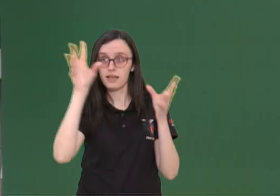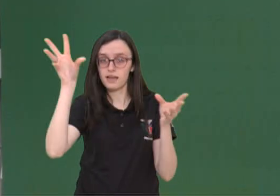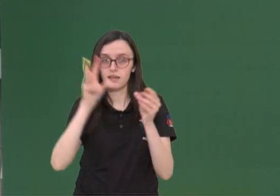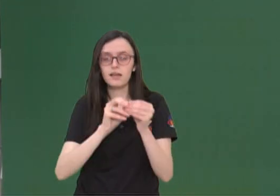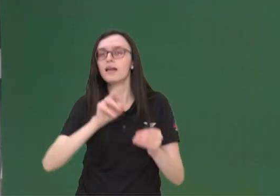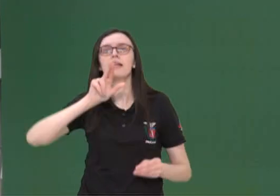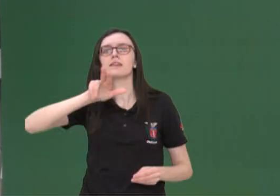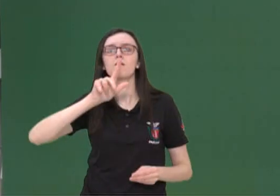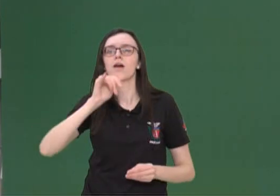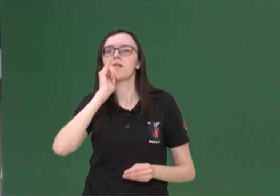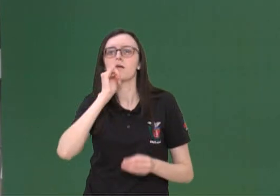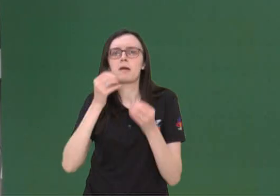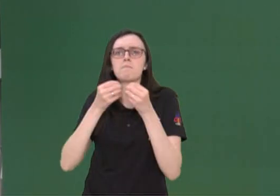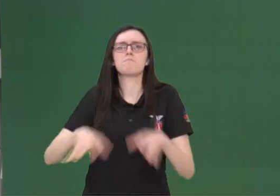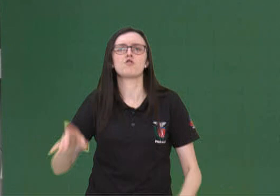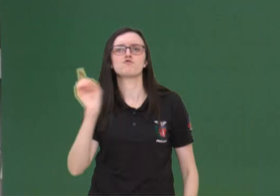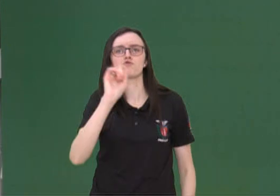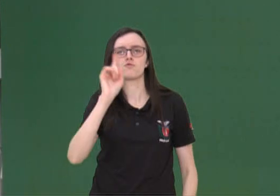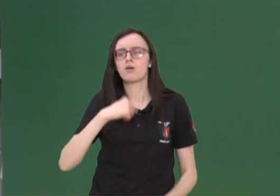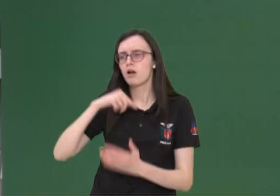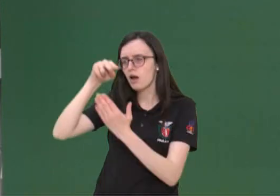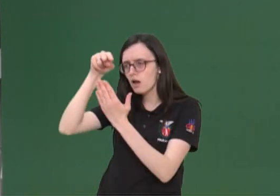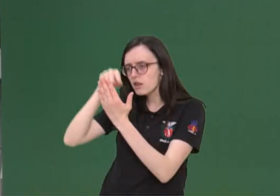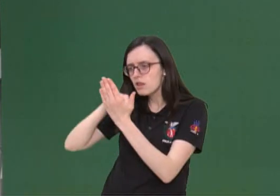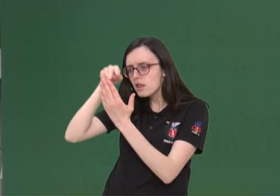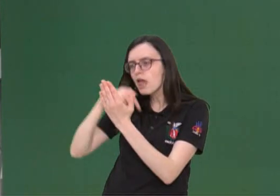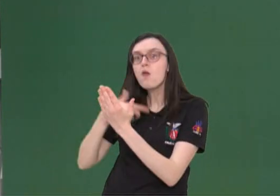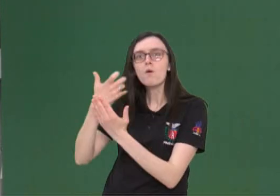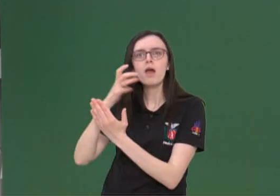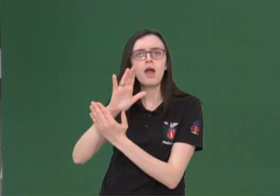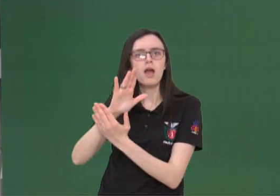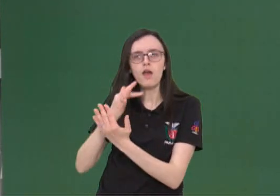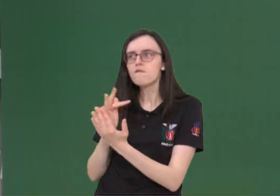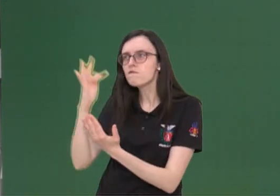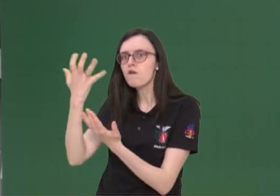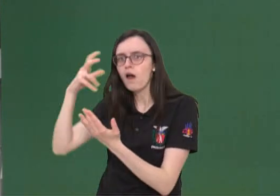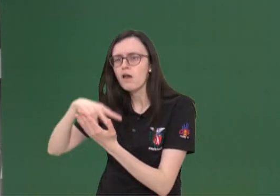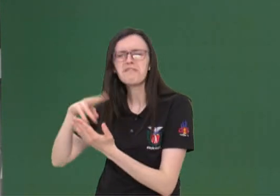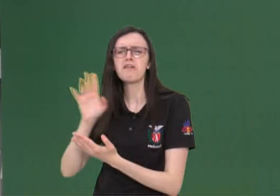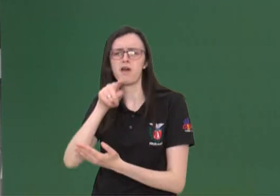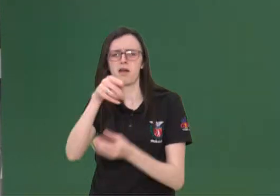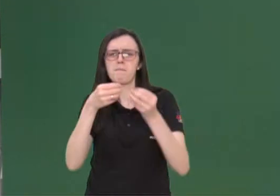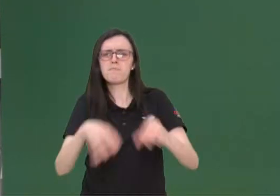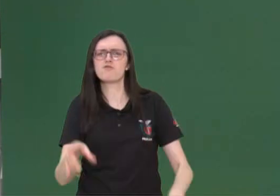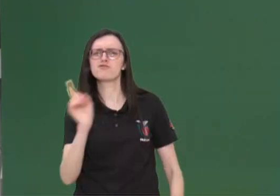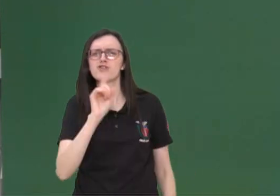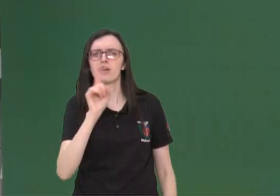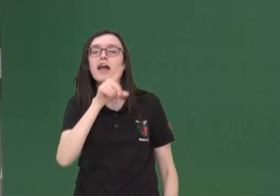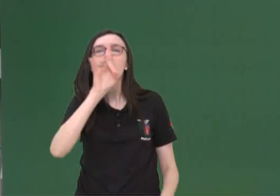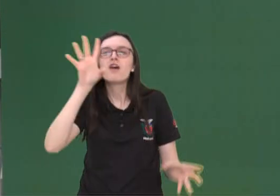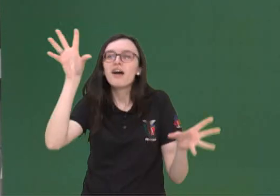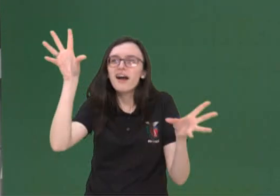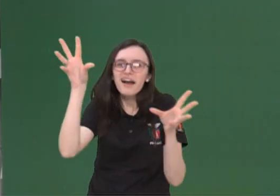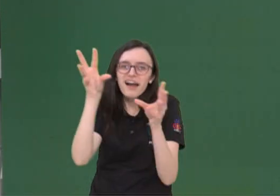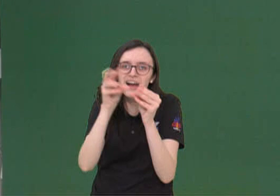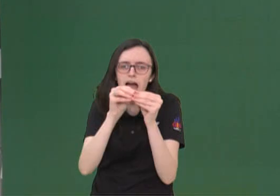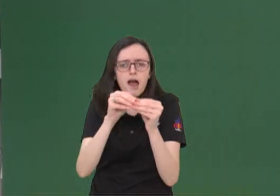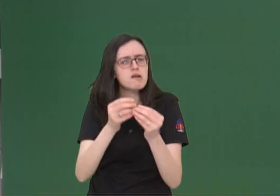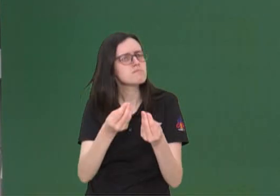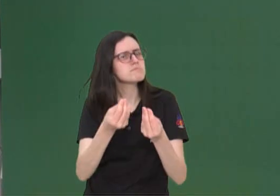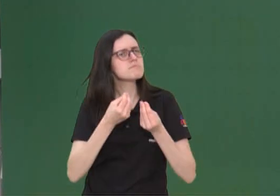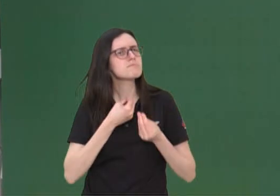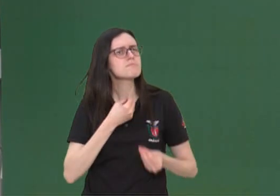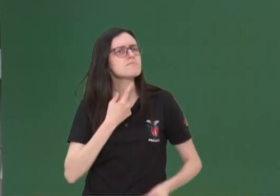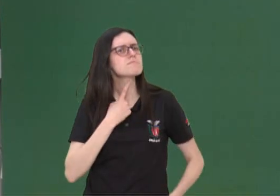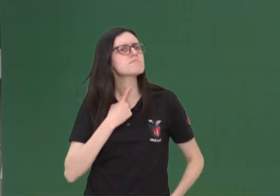não comprometeu a leitura daquela pessoa que quer ler o livro, certo? Pelo contrário, ele foi